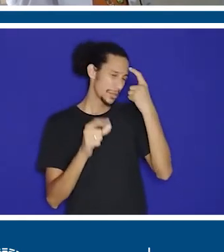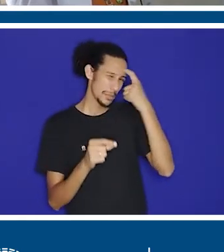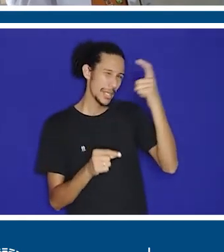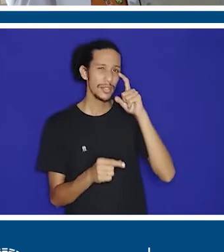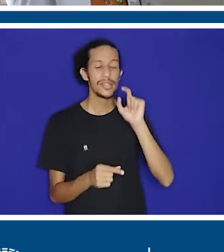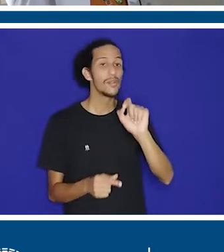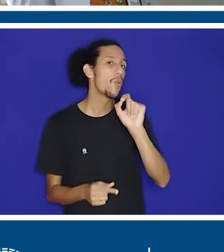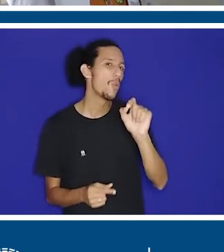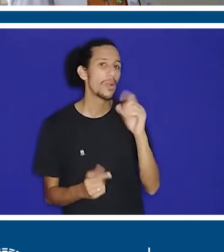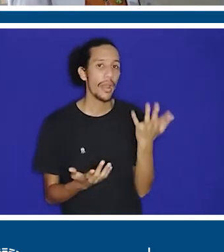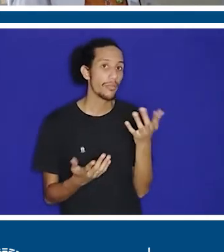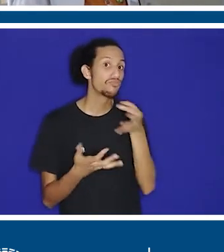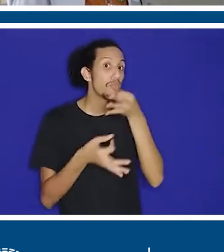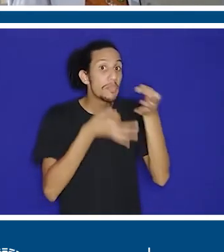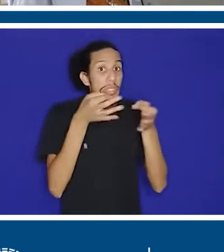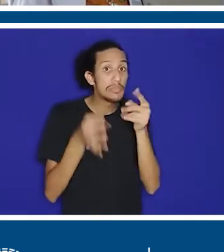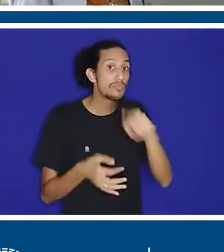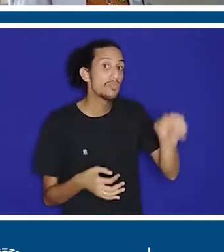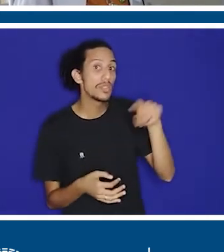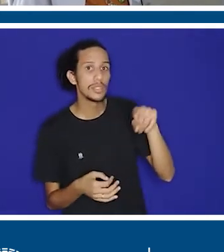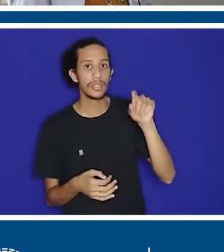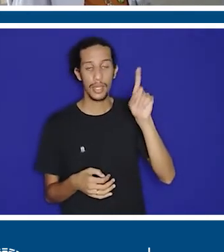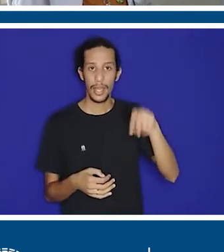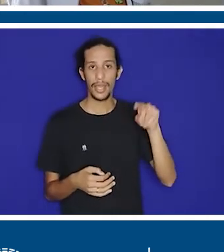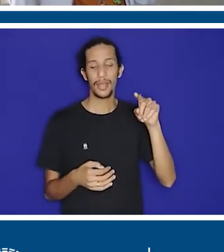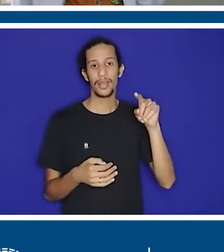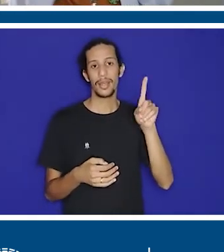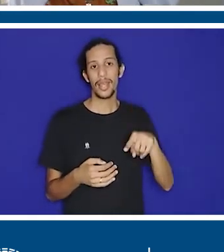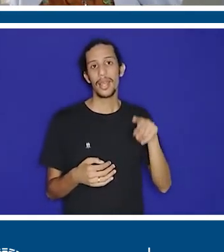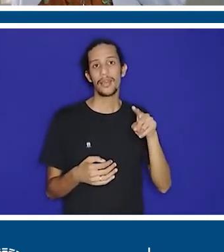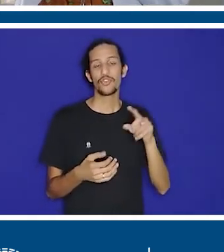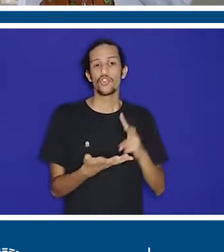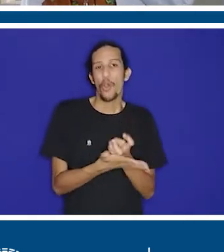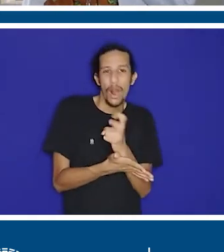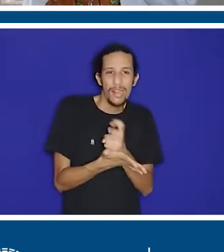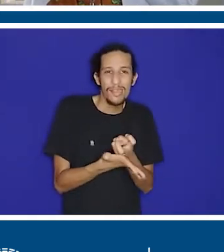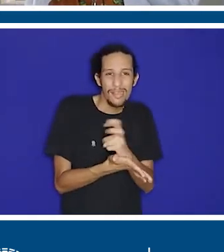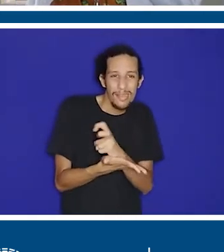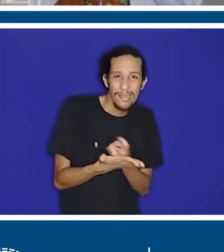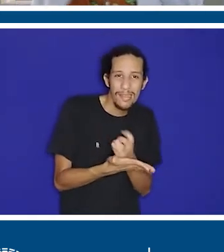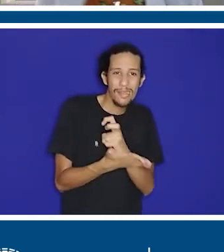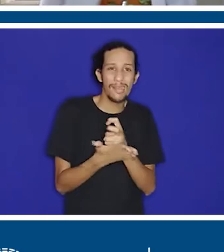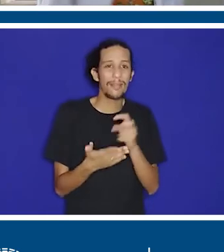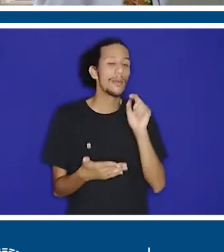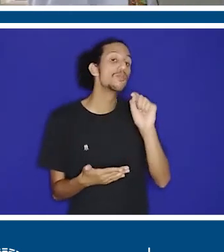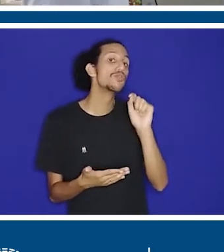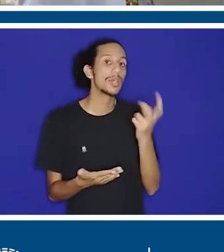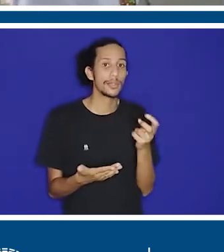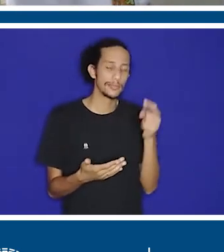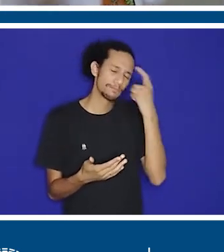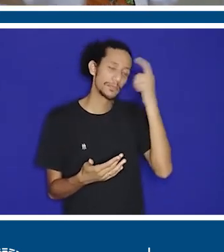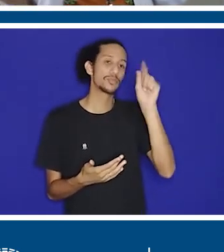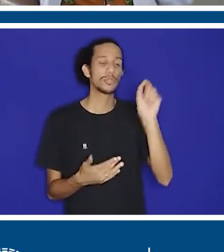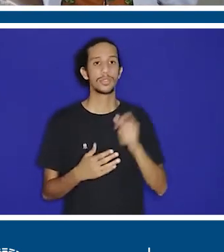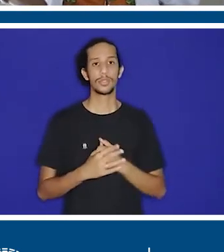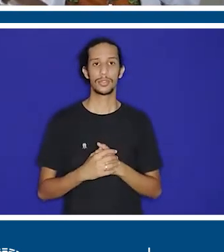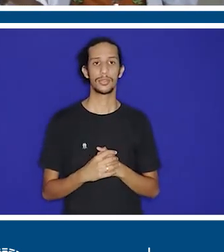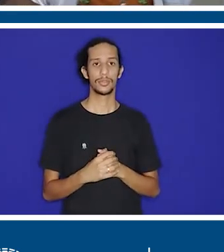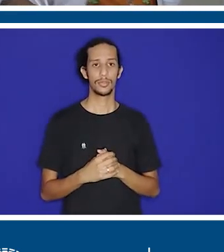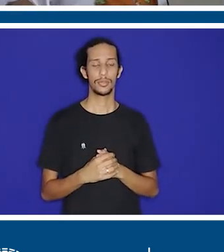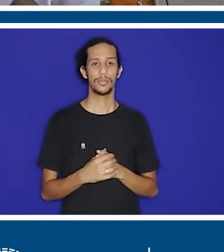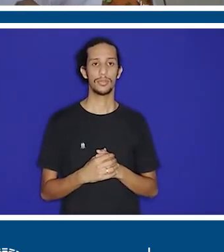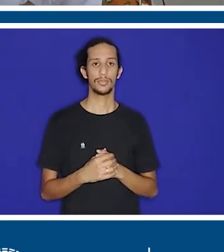vocês acham que é o quê? Vocês acham que é crise de convulsão ali? O quadrinho lá, no canto?